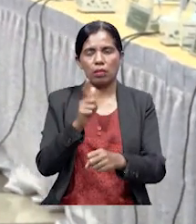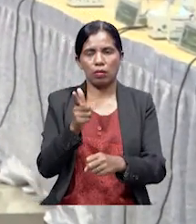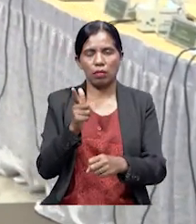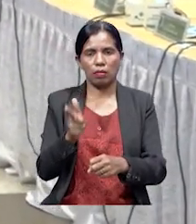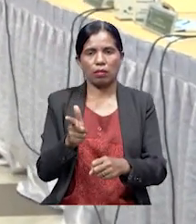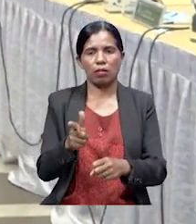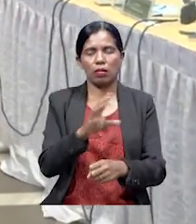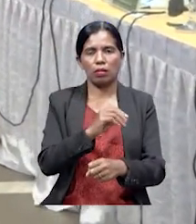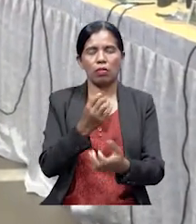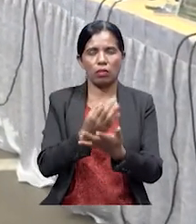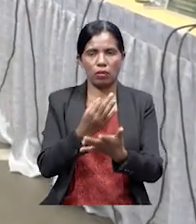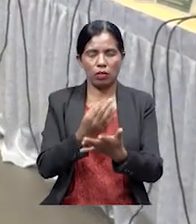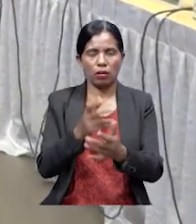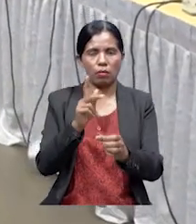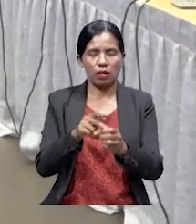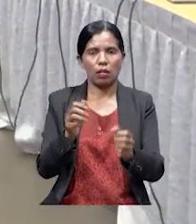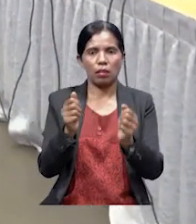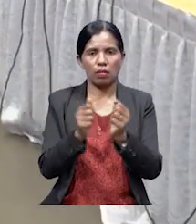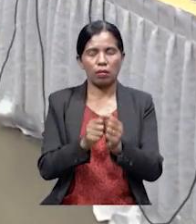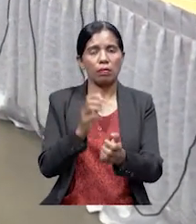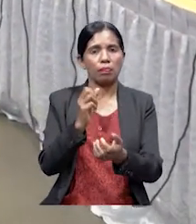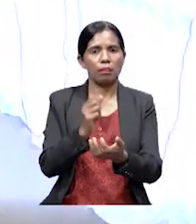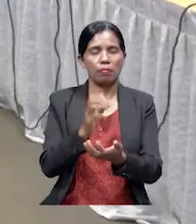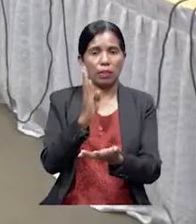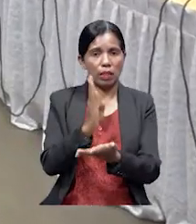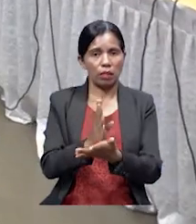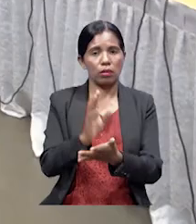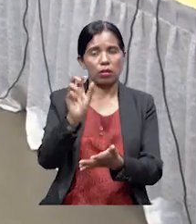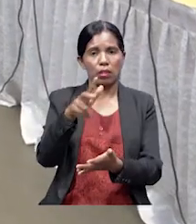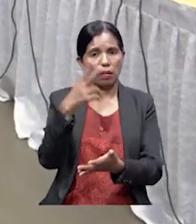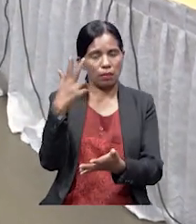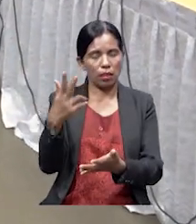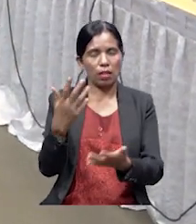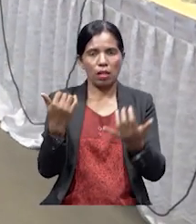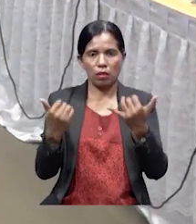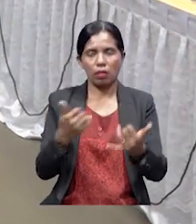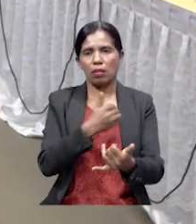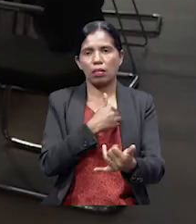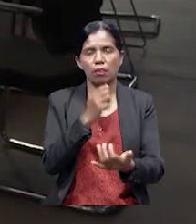fundo petrolífero kuaze bilhão sanulu resintolu, nune dadaun ne heladet